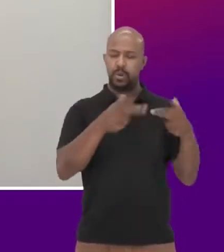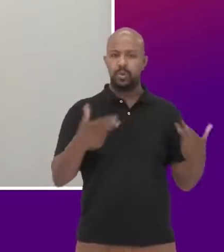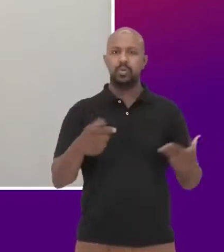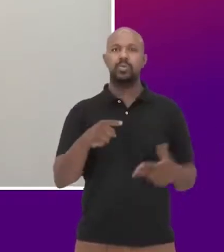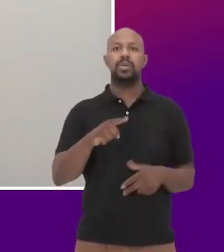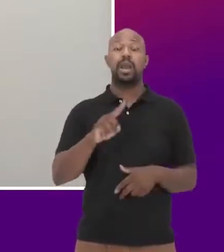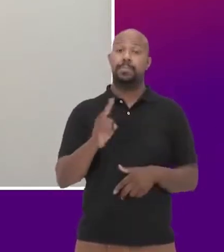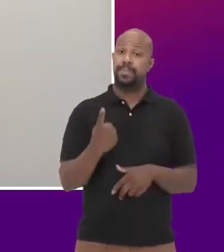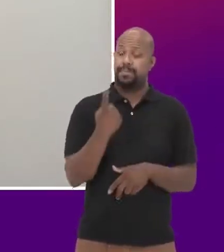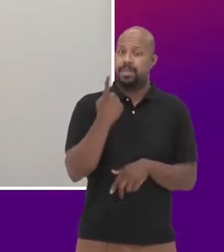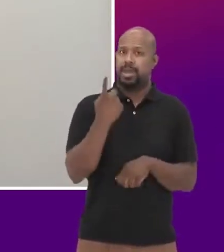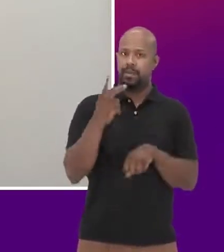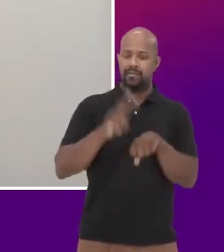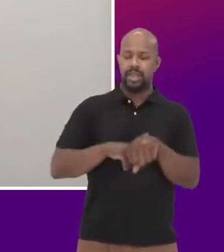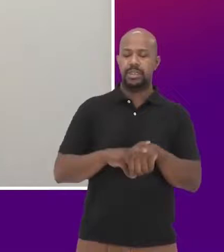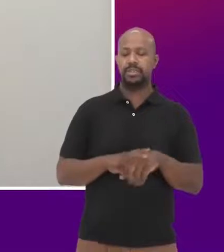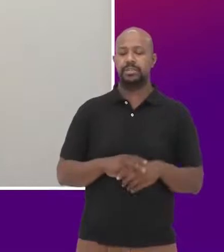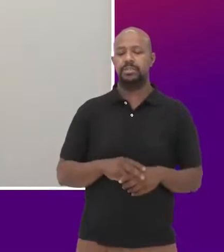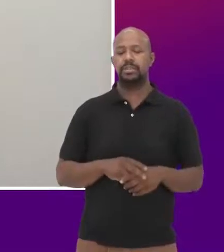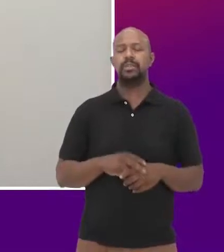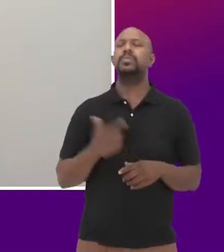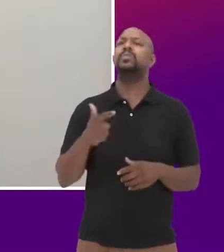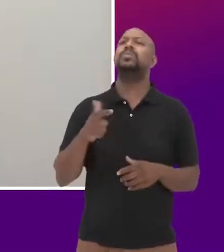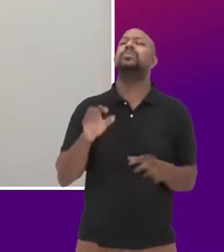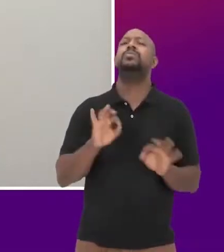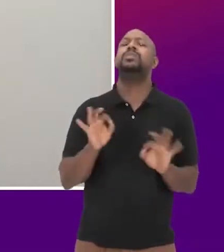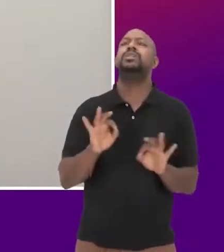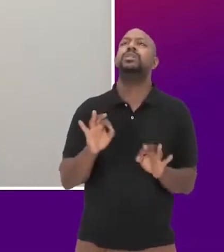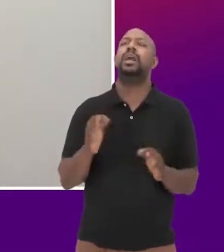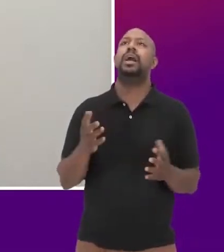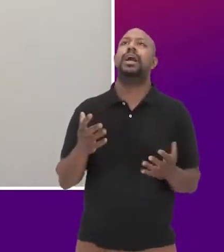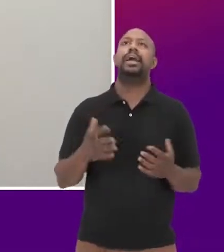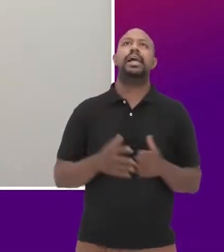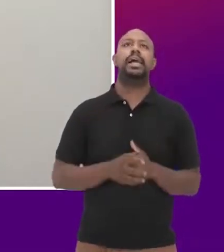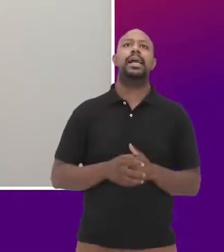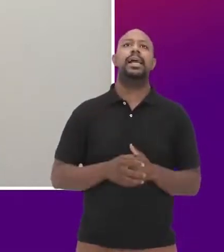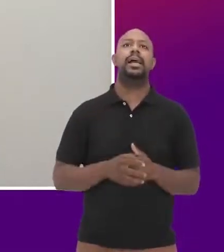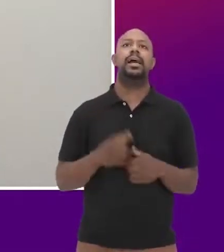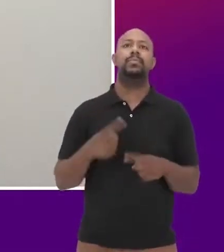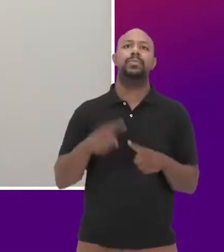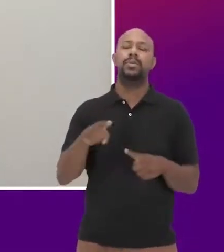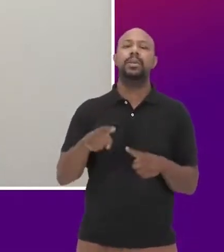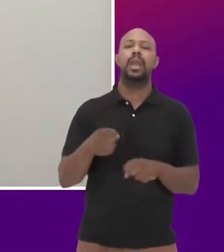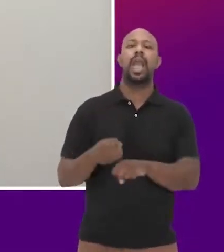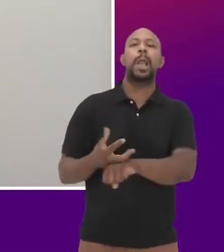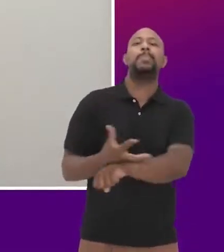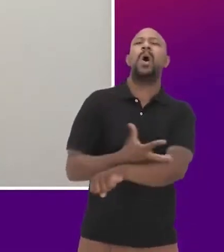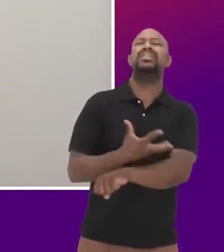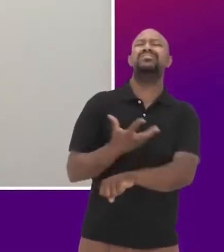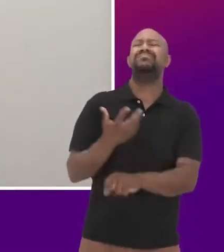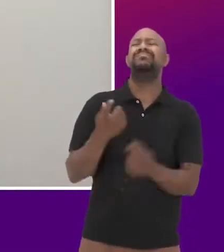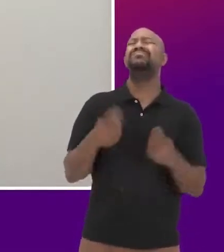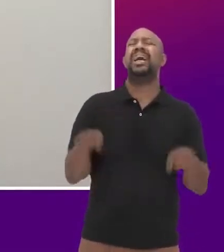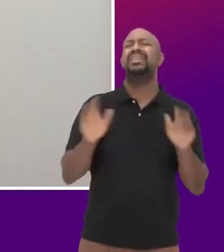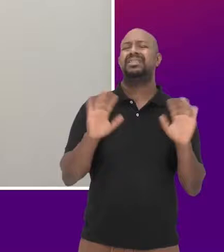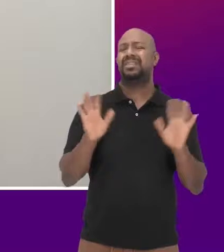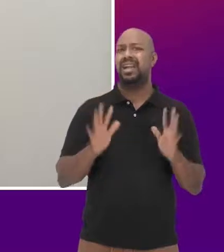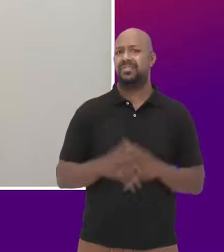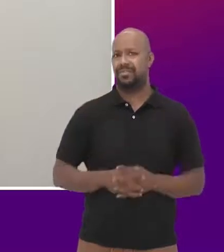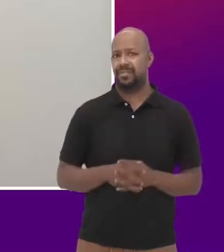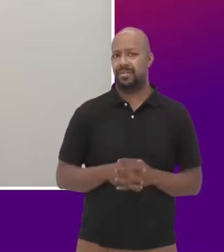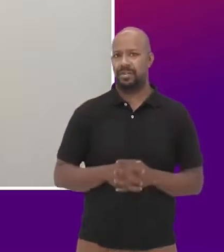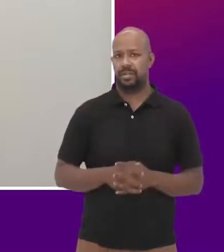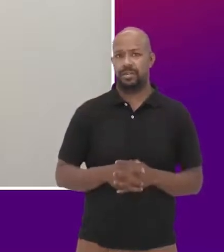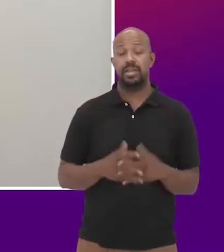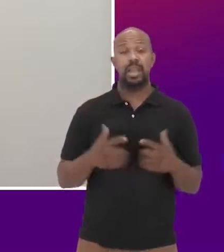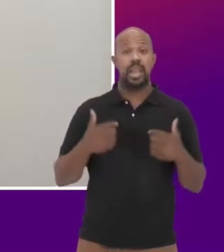a primeira vez, não tinha por que ser emocional. E